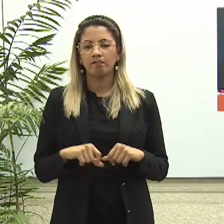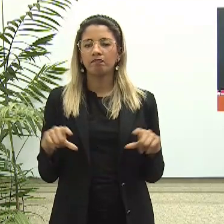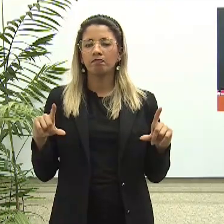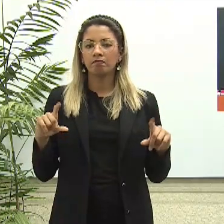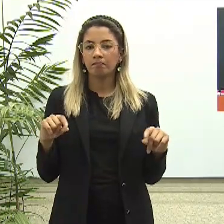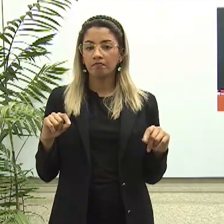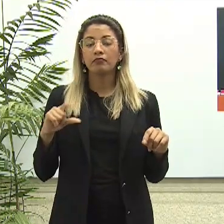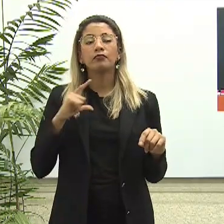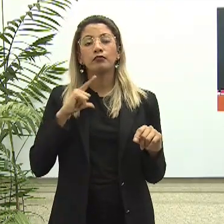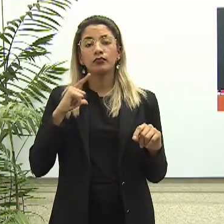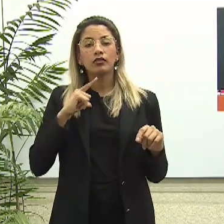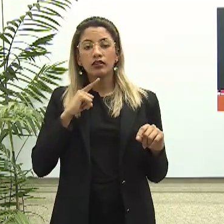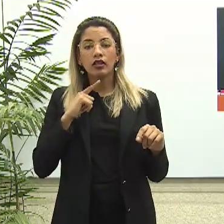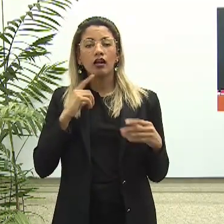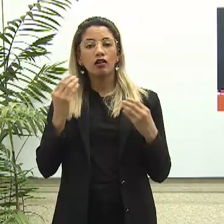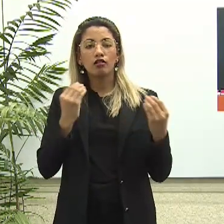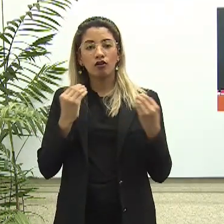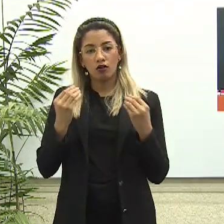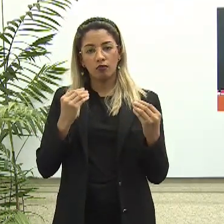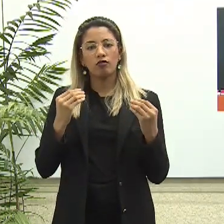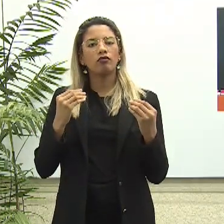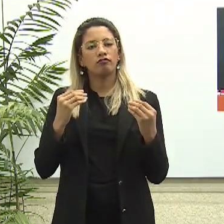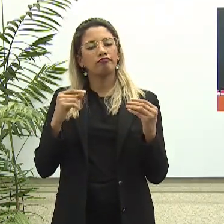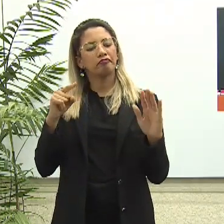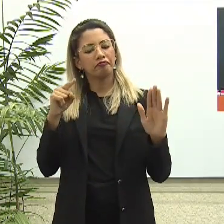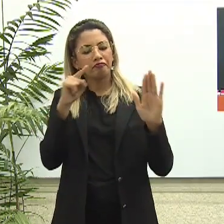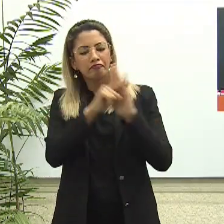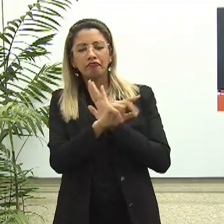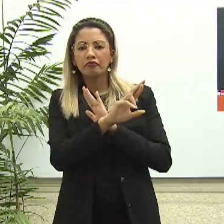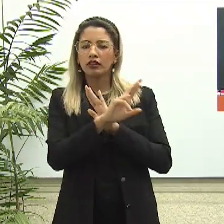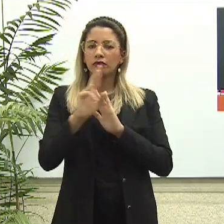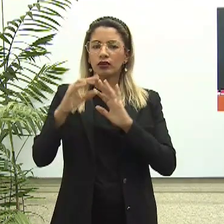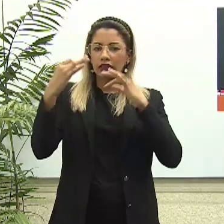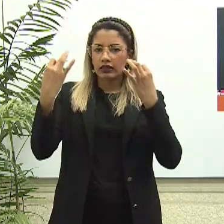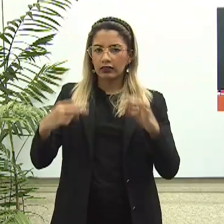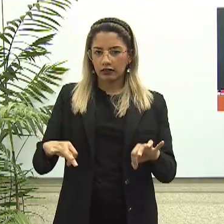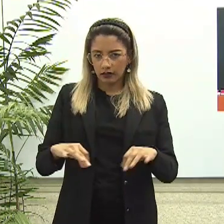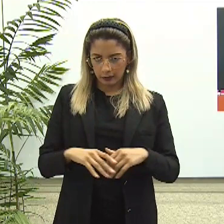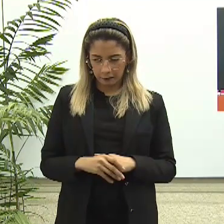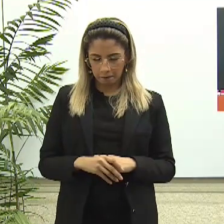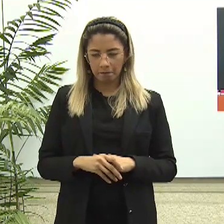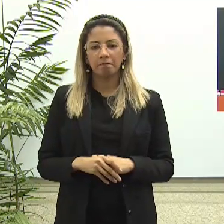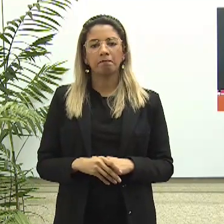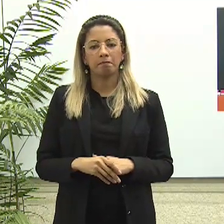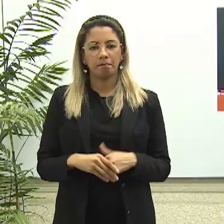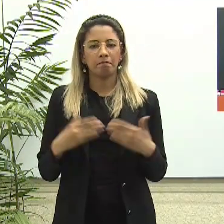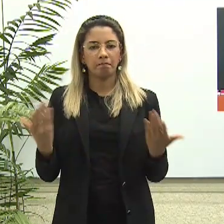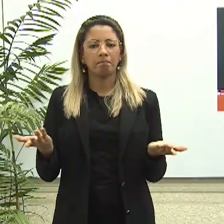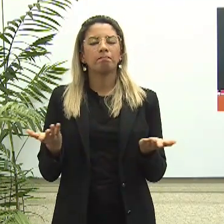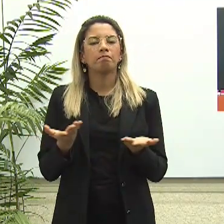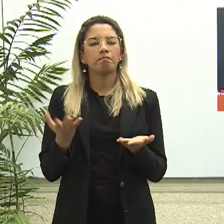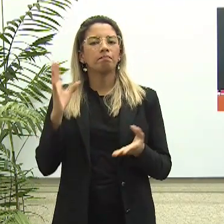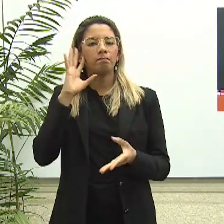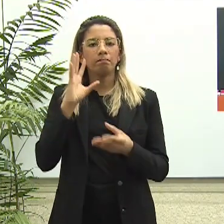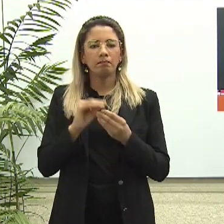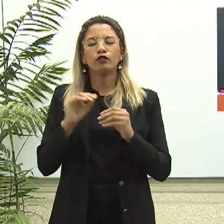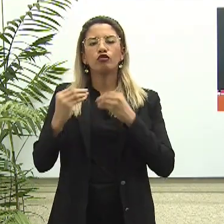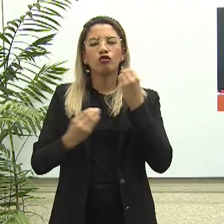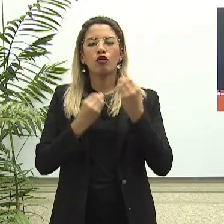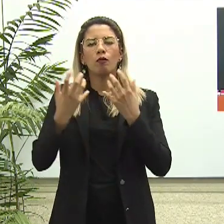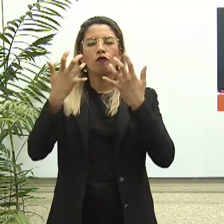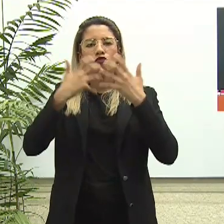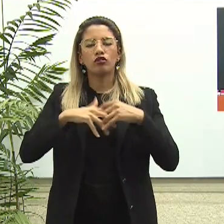estruturar como você deve responder como humano dando um peso Vocês já viram para concluir mesmo uma biometria facial como é que